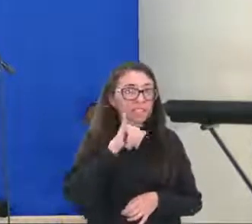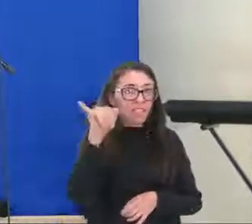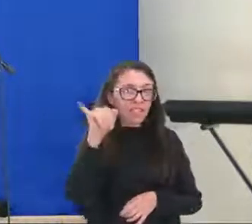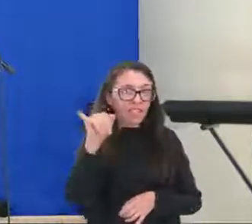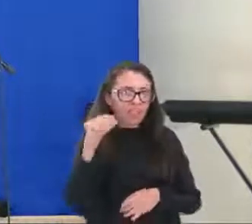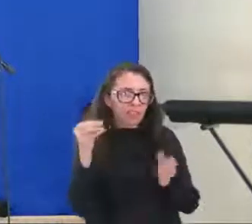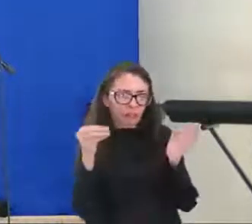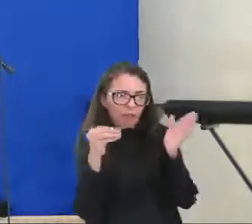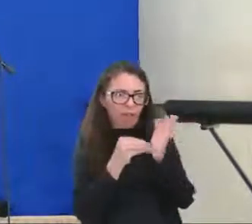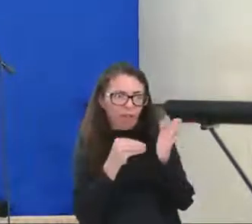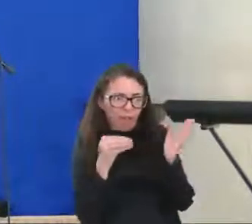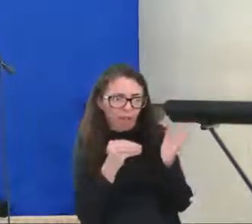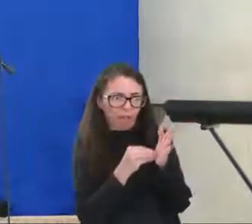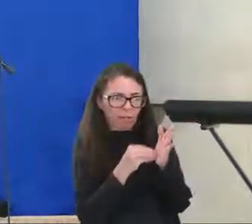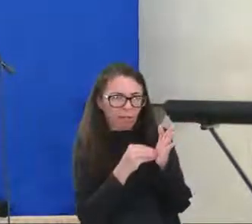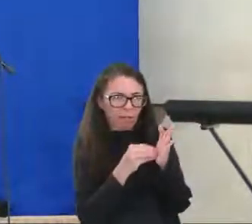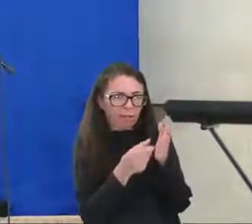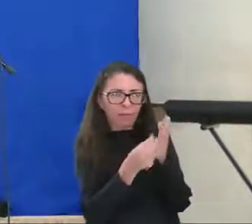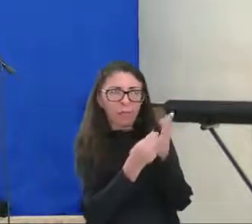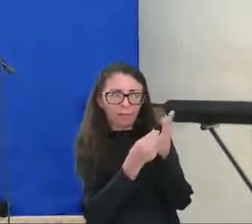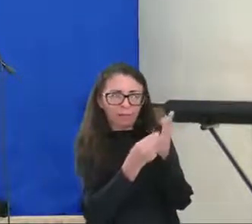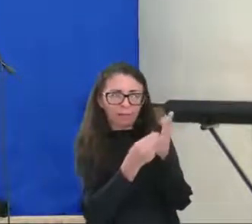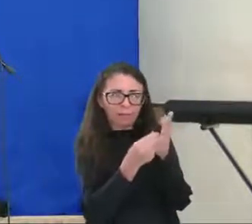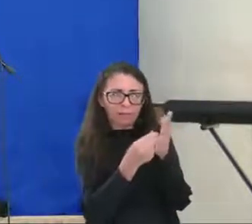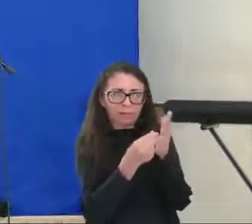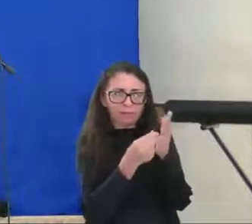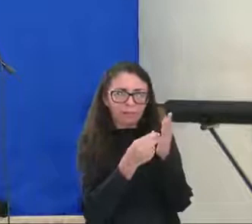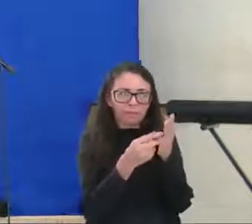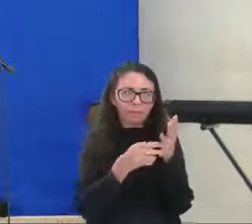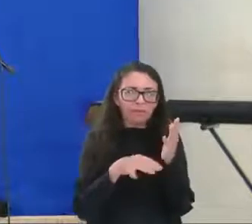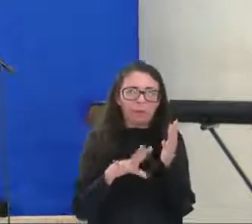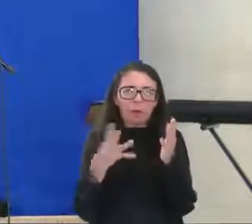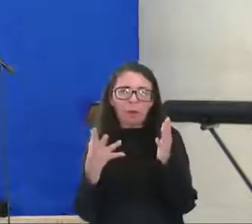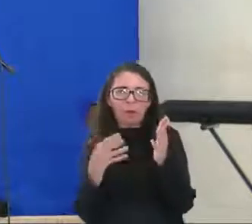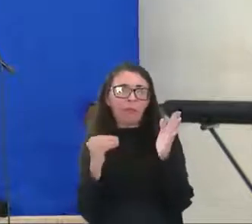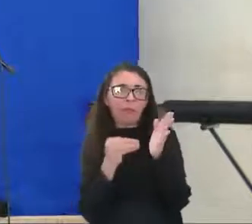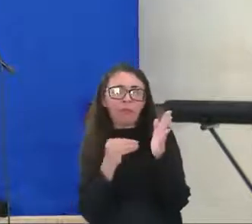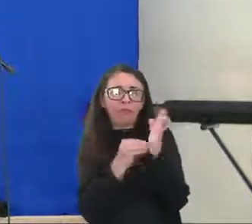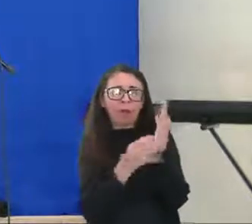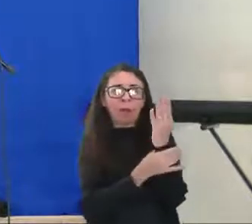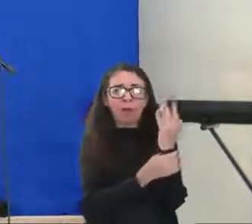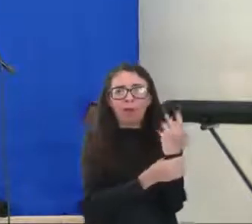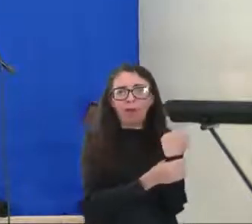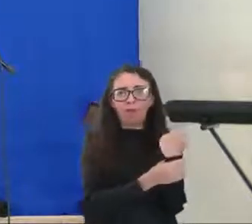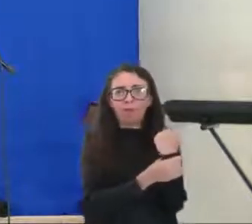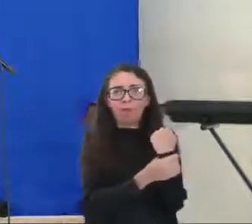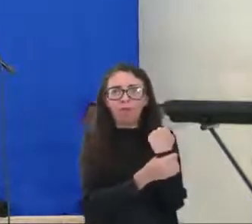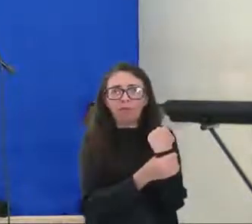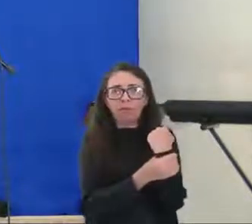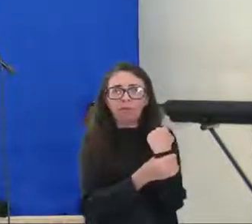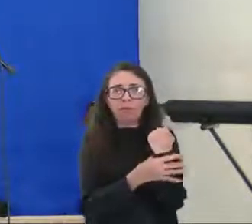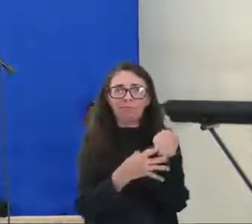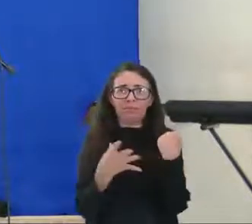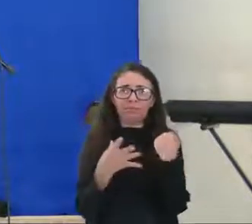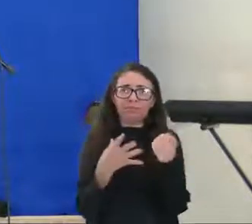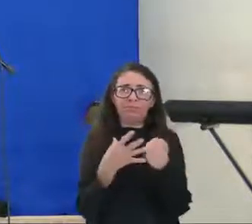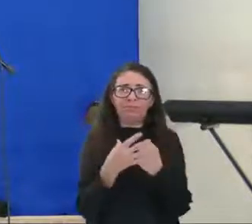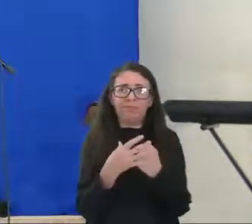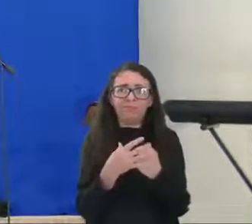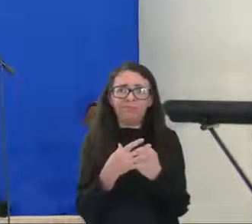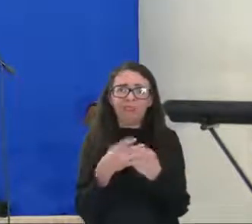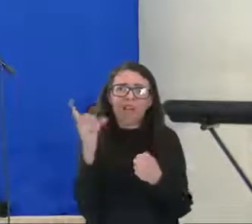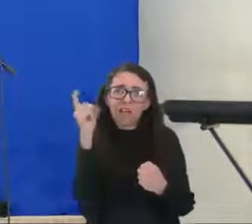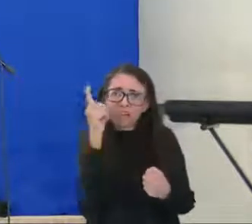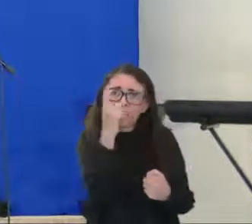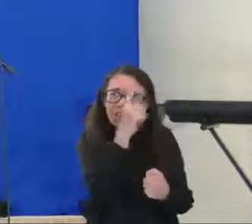corpo espiritualmente sadio, o corpo de Cristo sadio, não pode faltar. Sabe, uma igreja que está faltando alguma coisa ali, ó, não